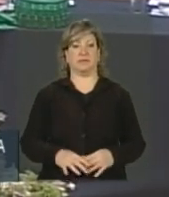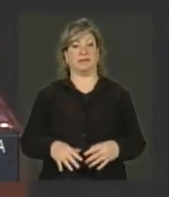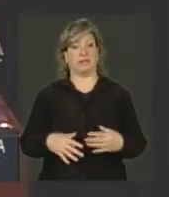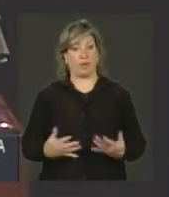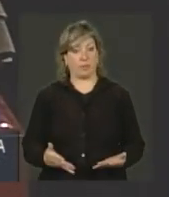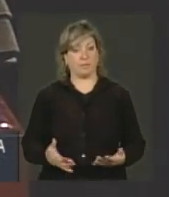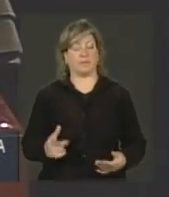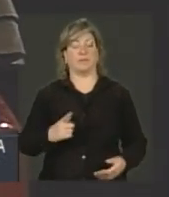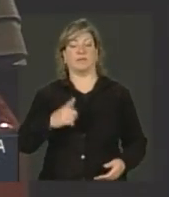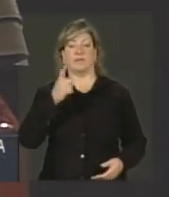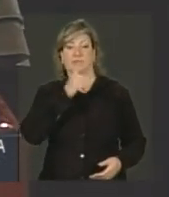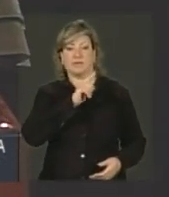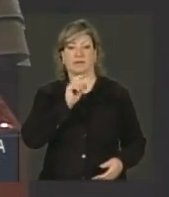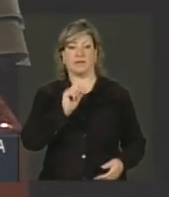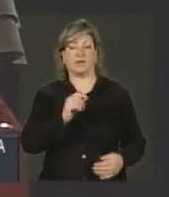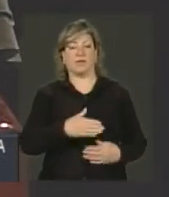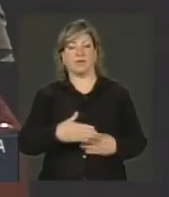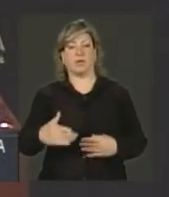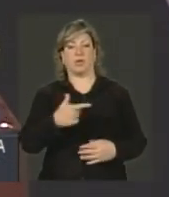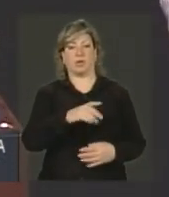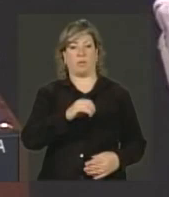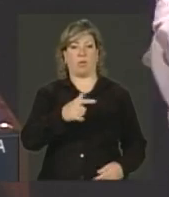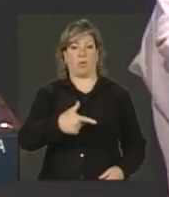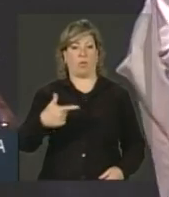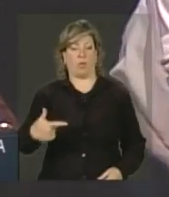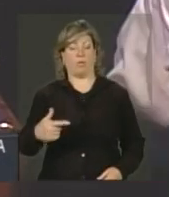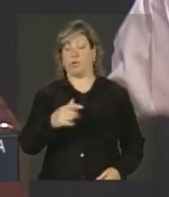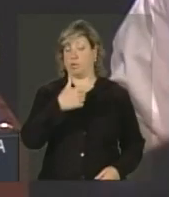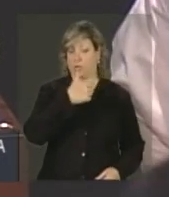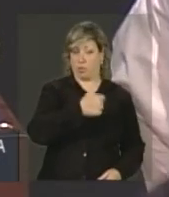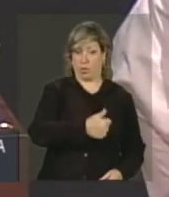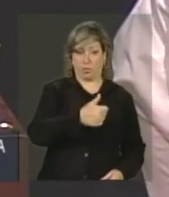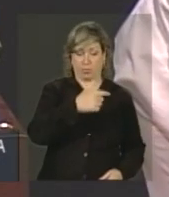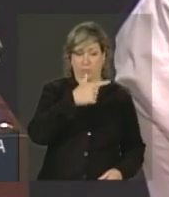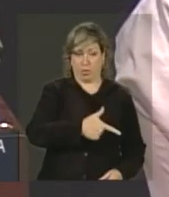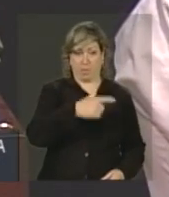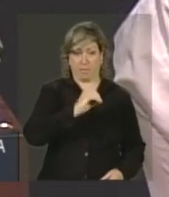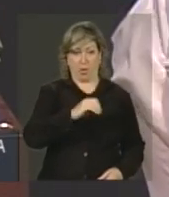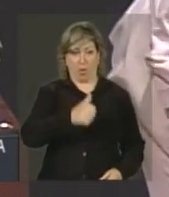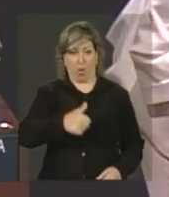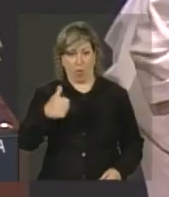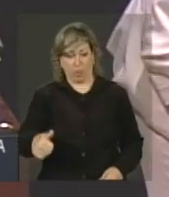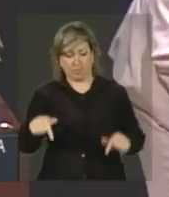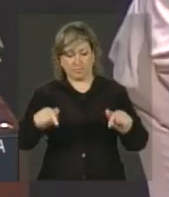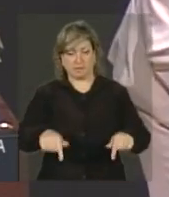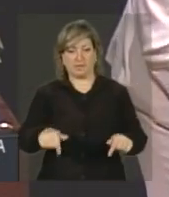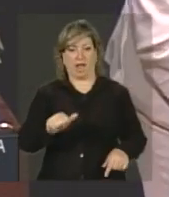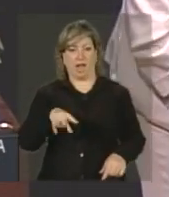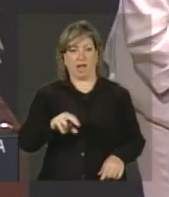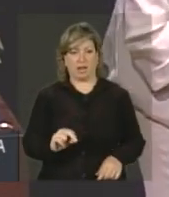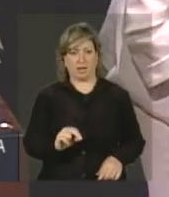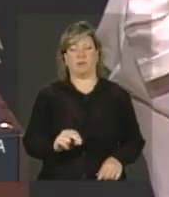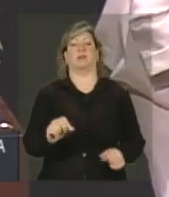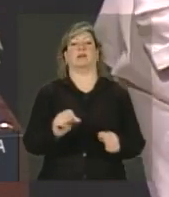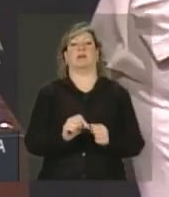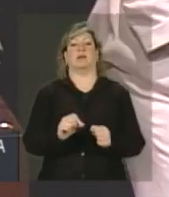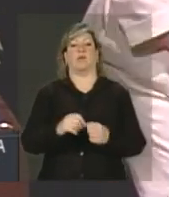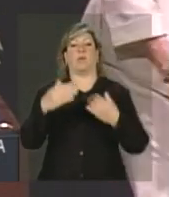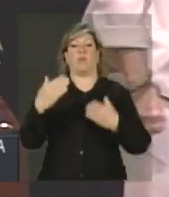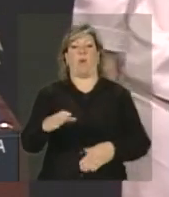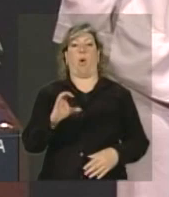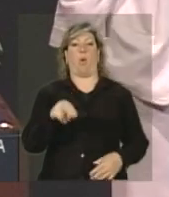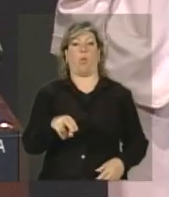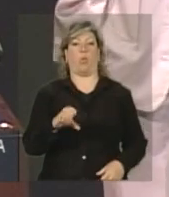Finalmente, em 2011, o concurso para titular. Esse concurso fecha o ciclo das grandes